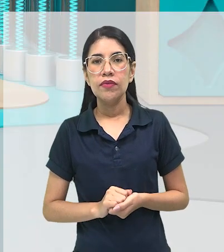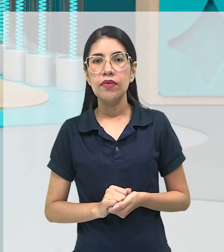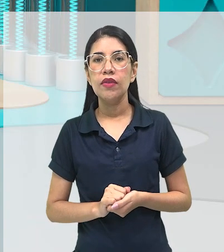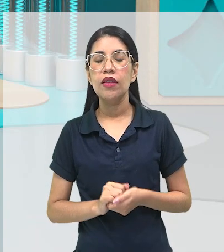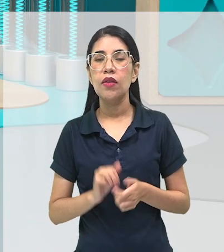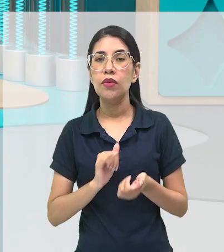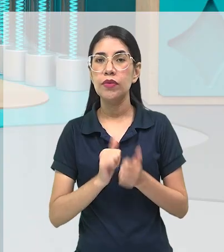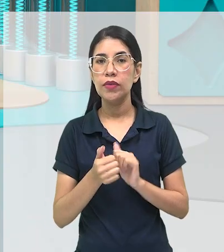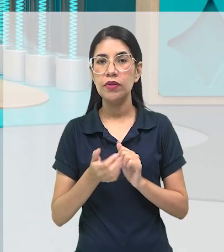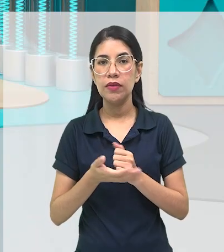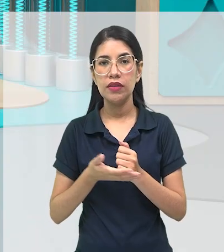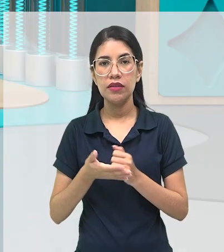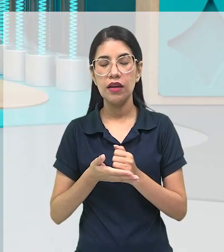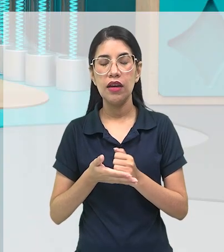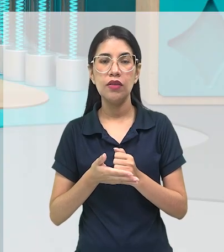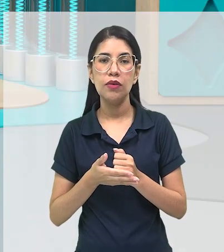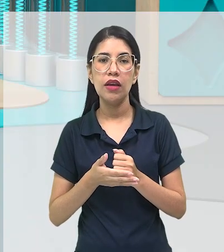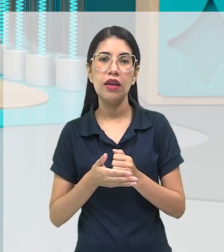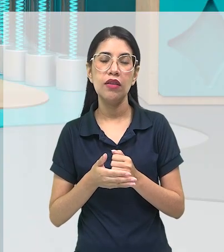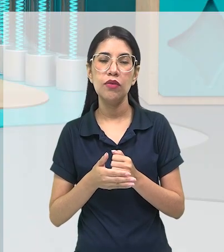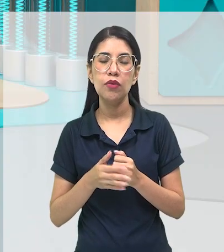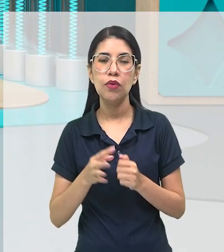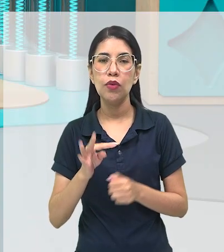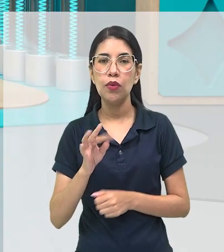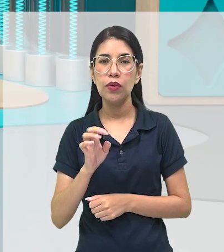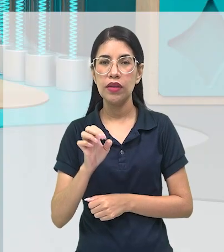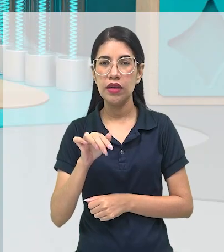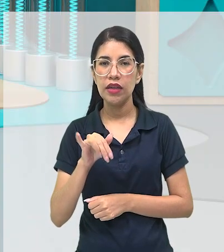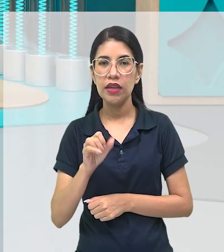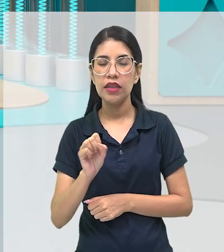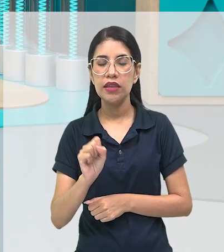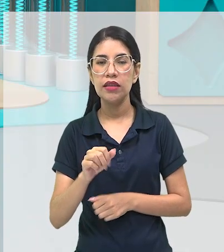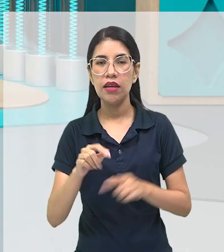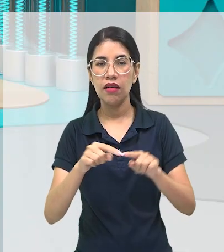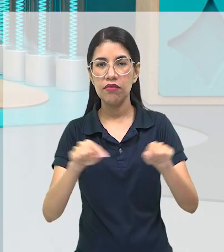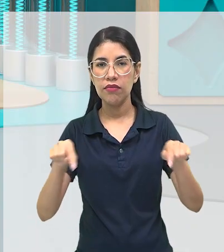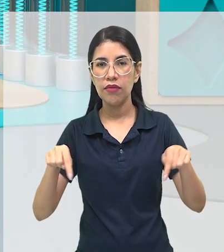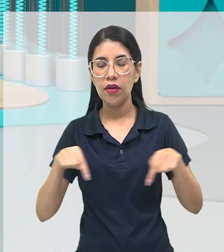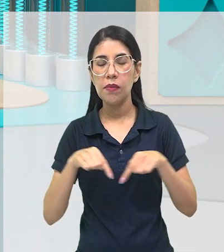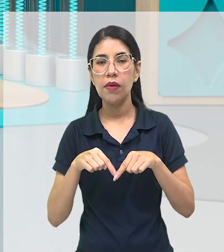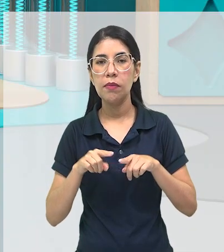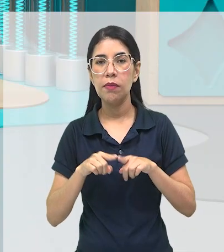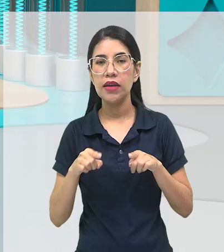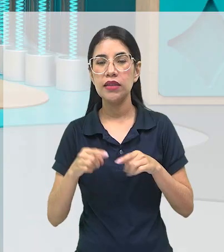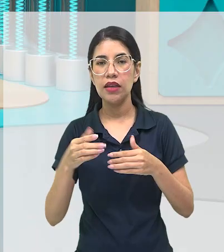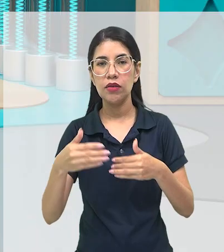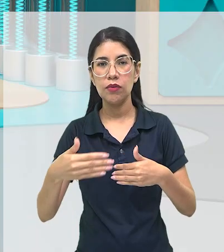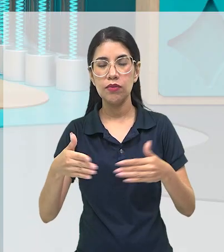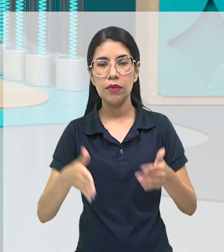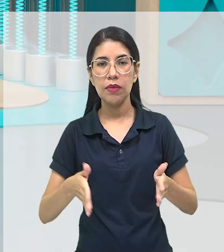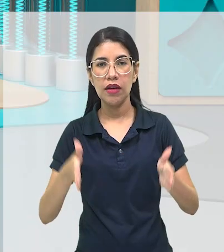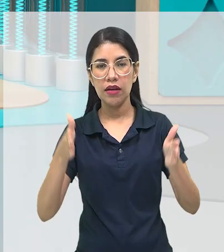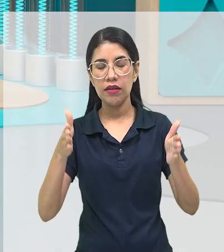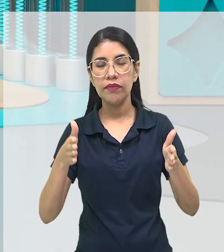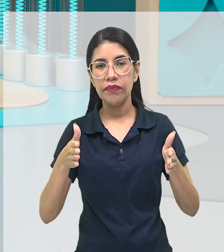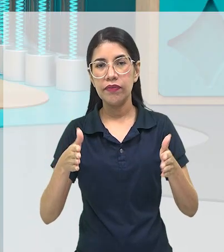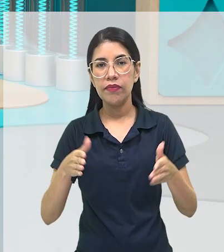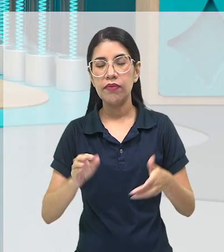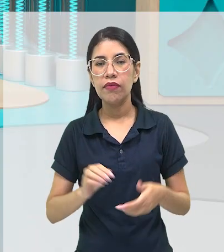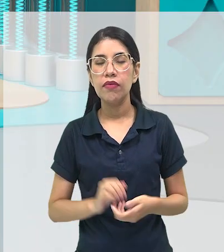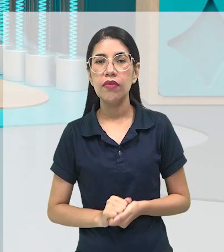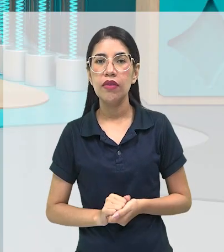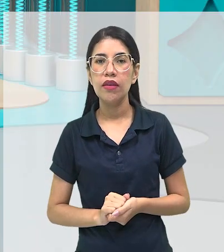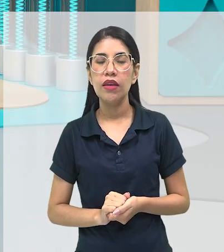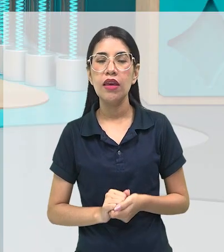Ele é um esporte baseado nos princípios do tênis, porém ele é praticado numa quadra fechada por 4 paredes ali, que